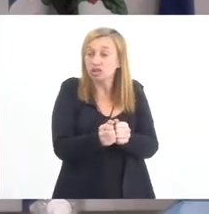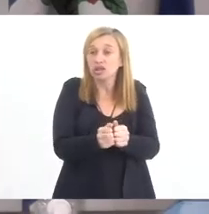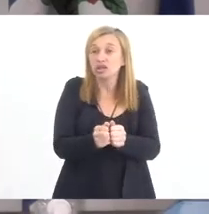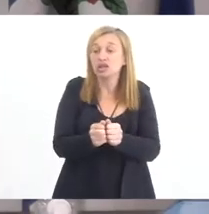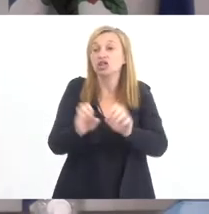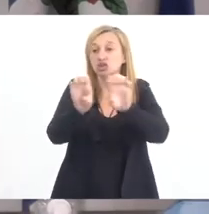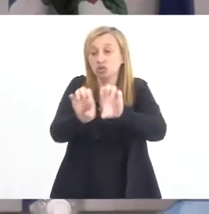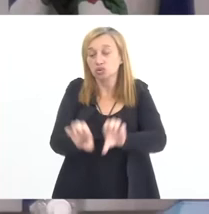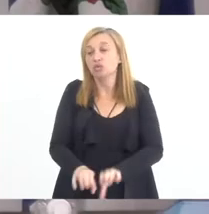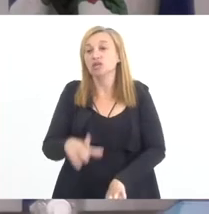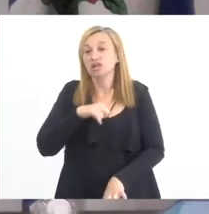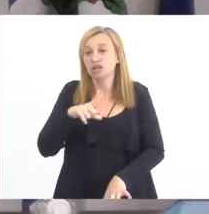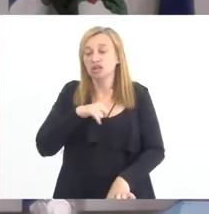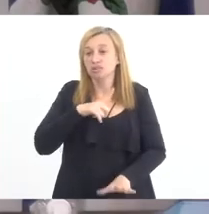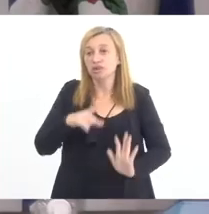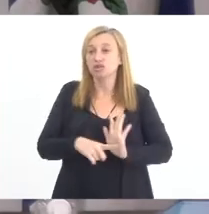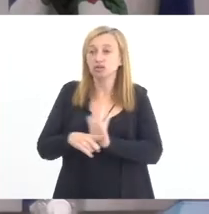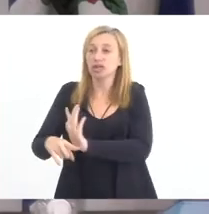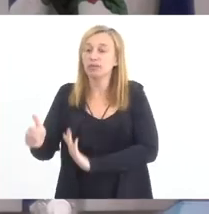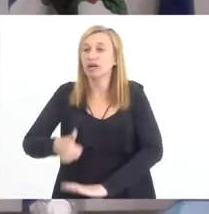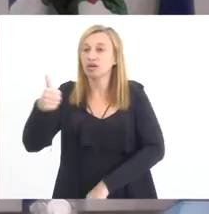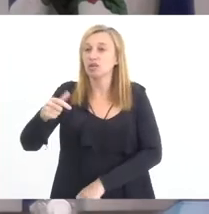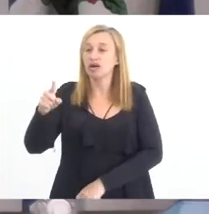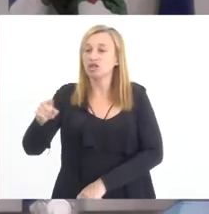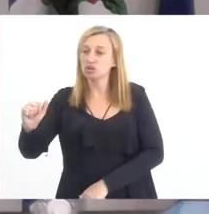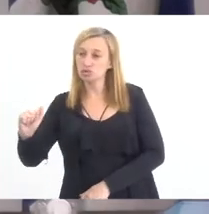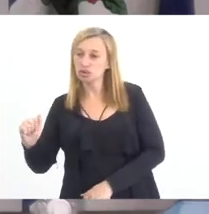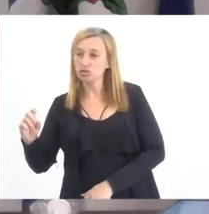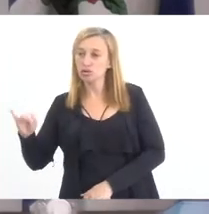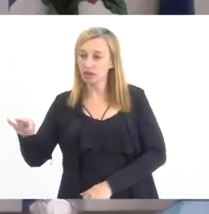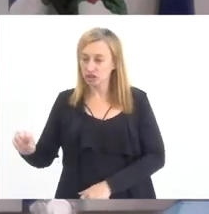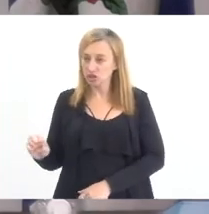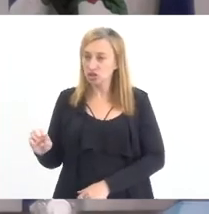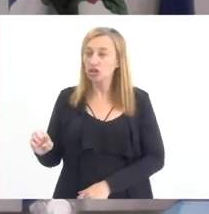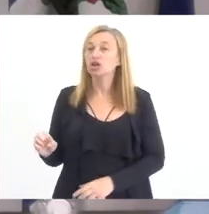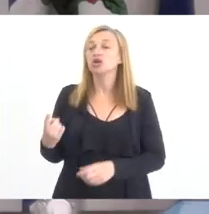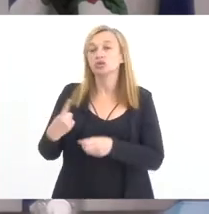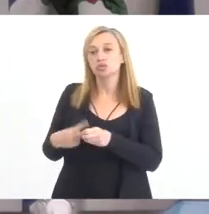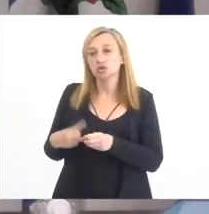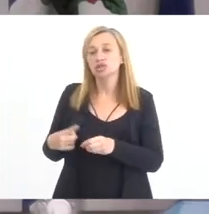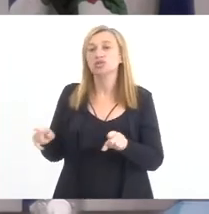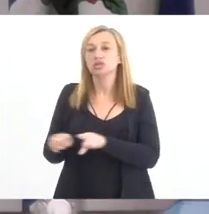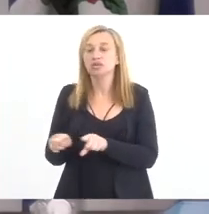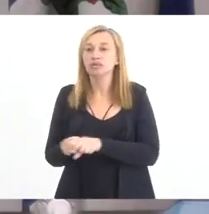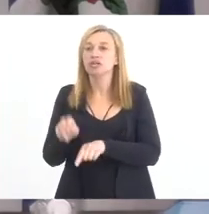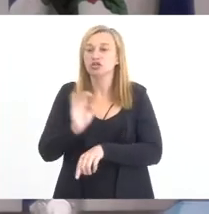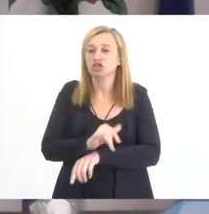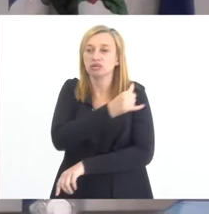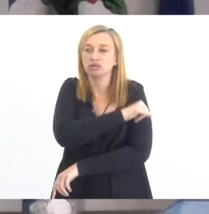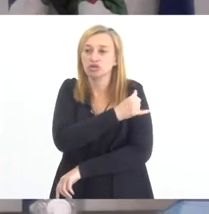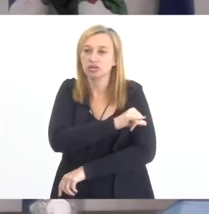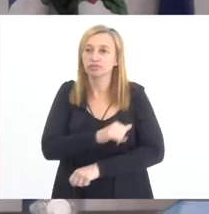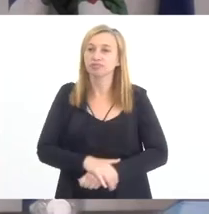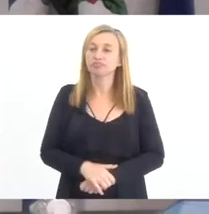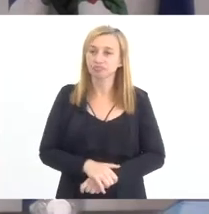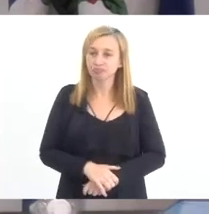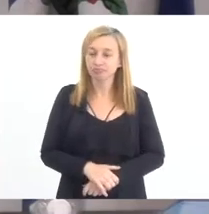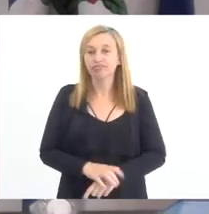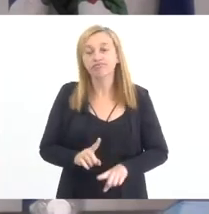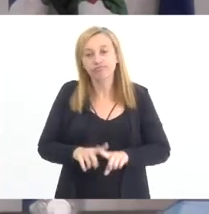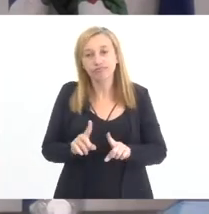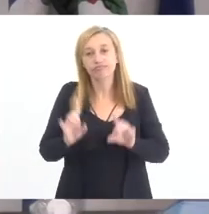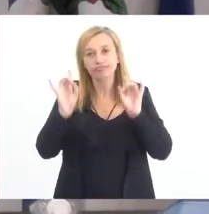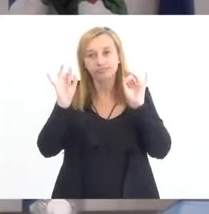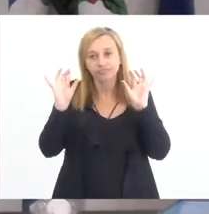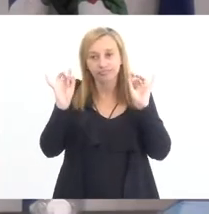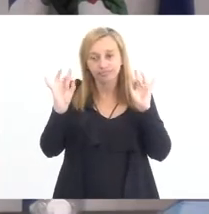a população da Zona Oeste, do município e do Estado do Rio de Janeiro. Mas, em